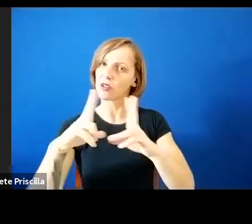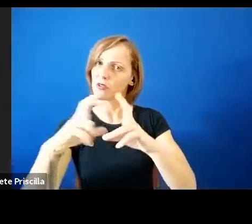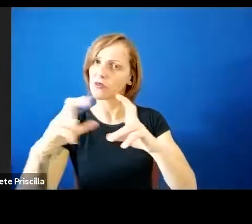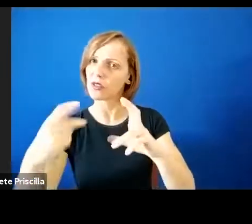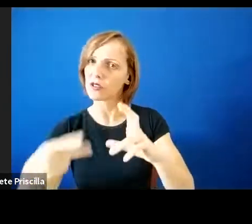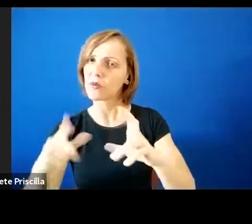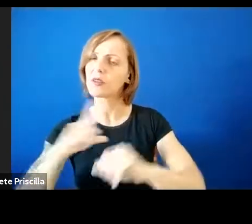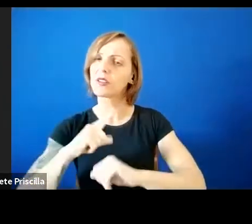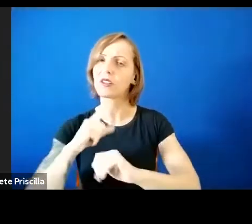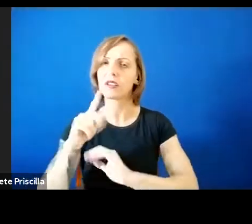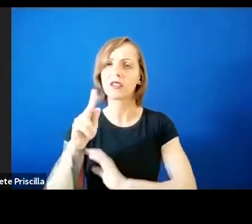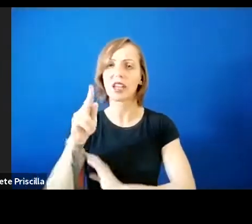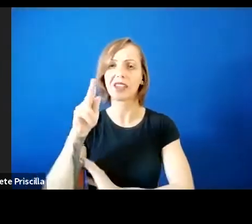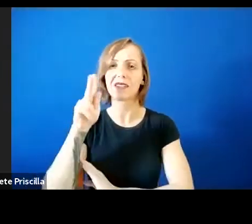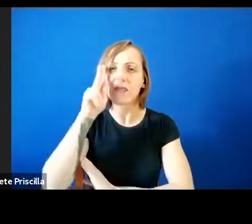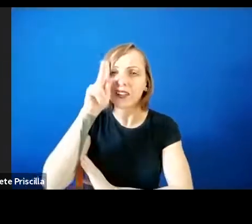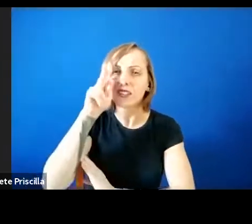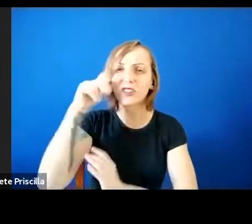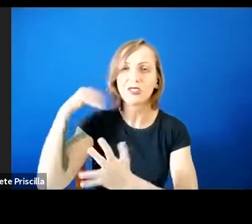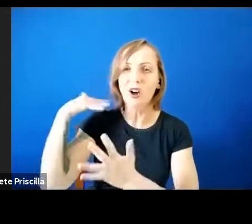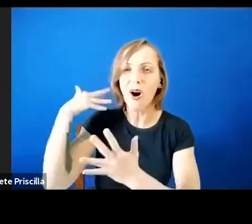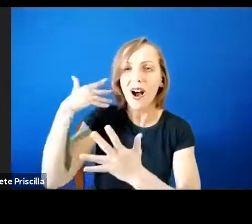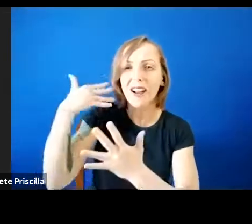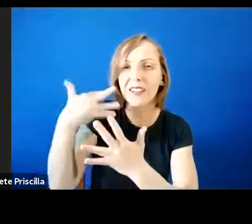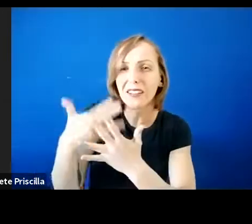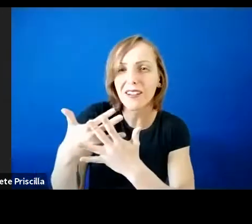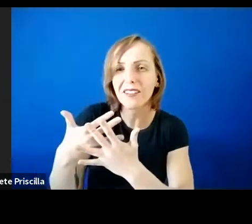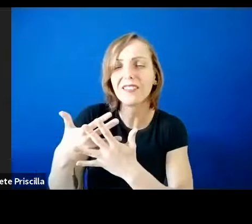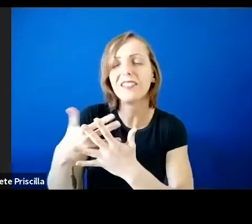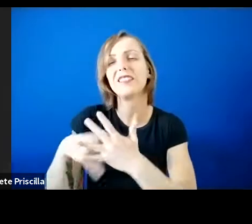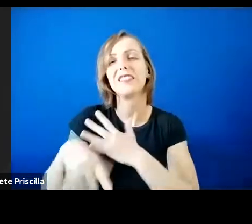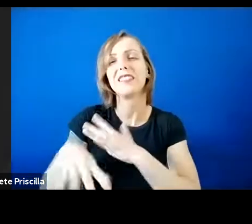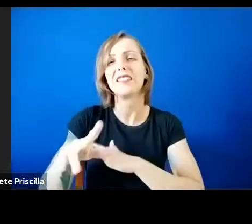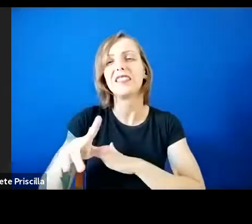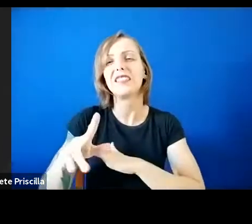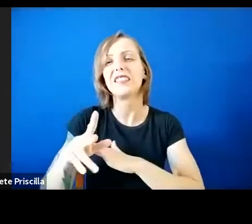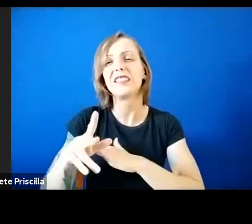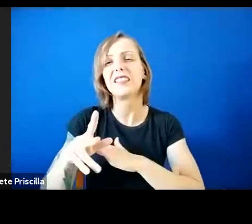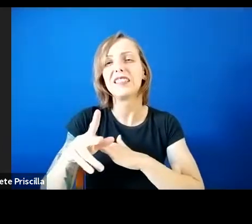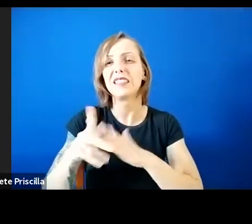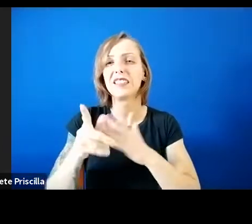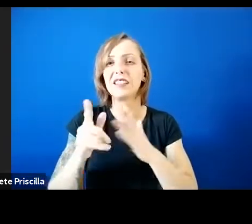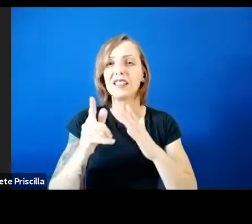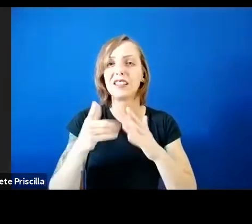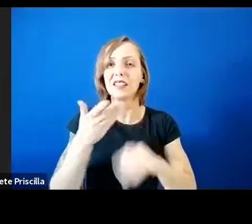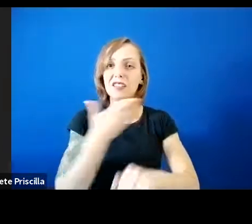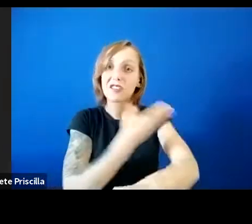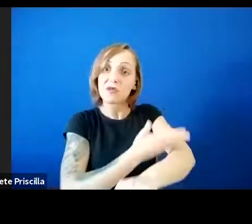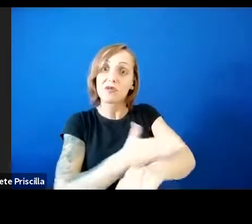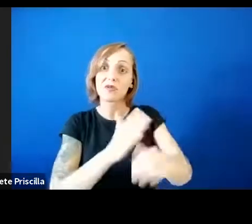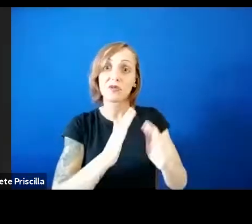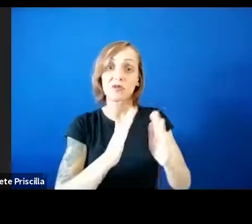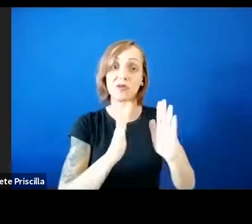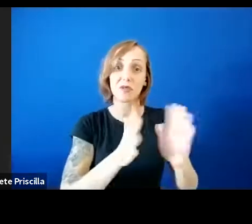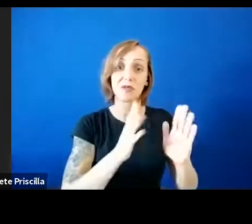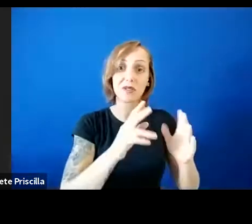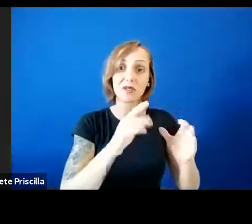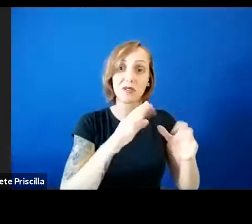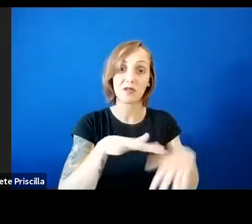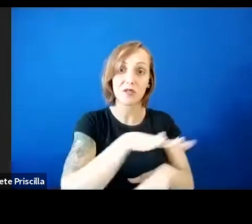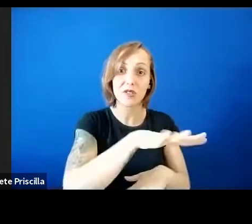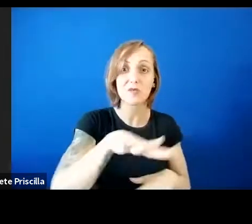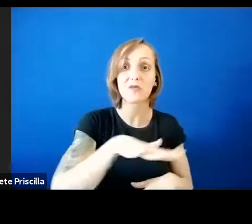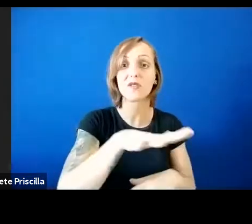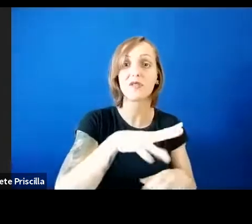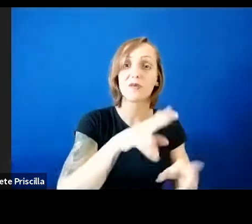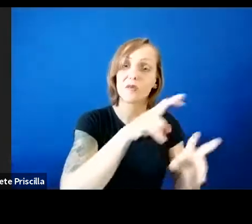história, a sua raiz nos municípios do interior. A grande maioria no interior de Santa Catarina, né, no oeste catarinense, tem